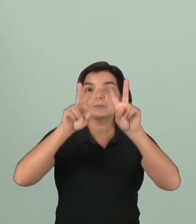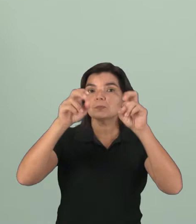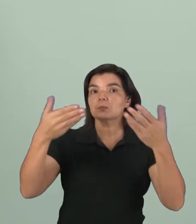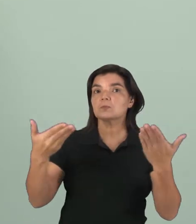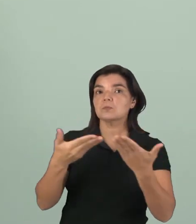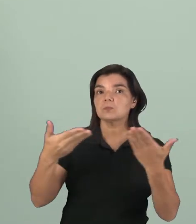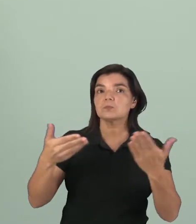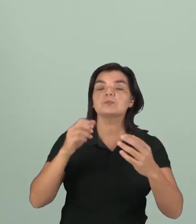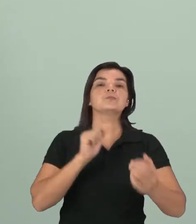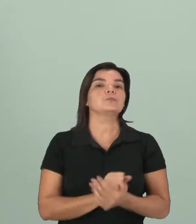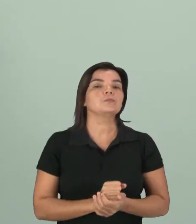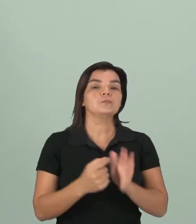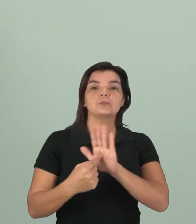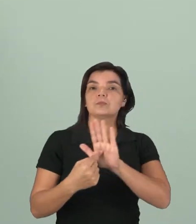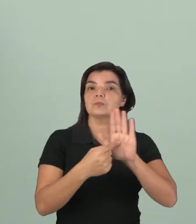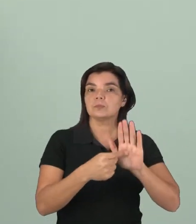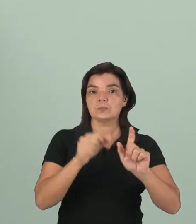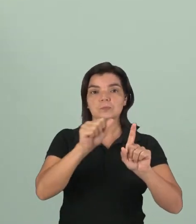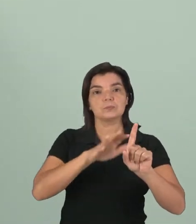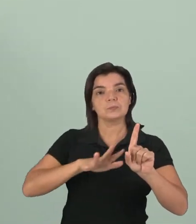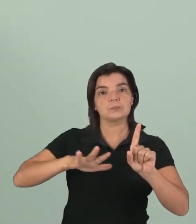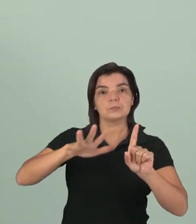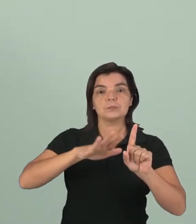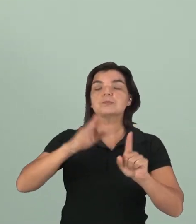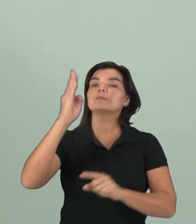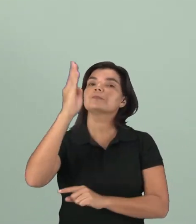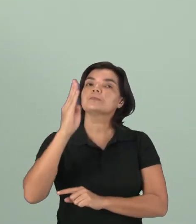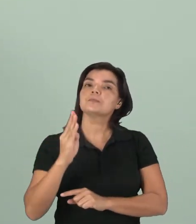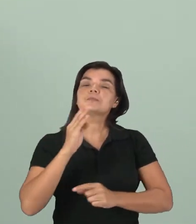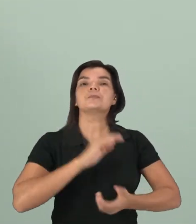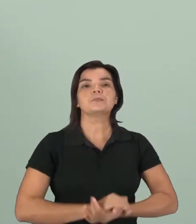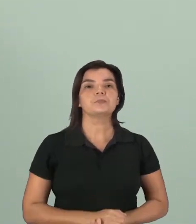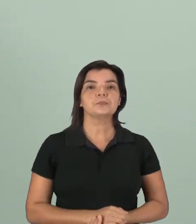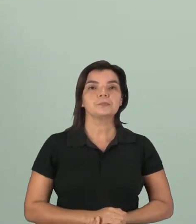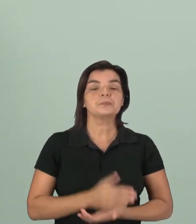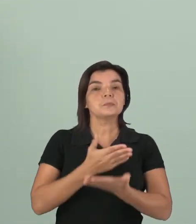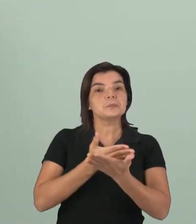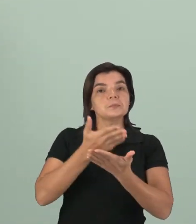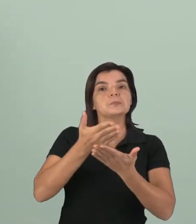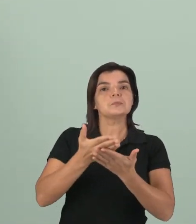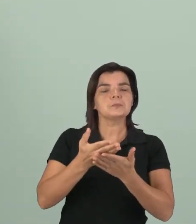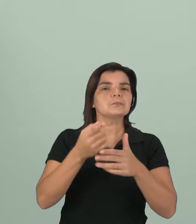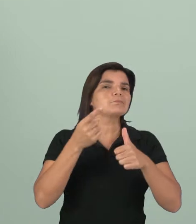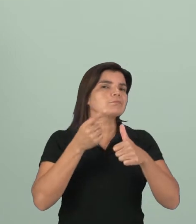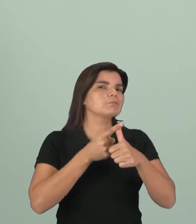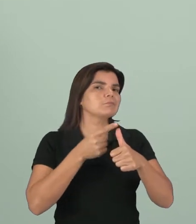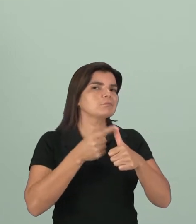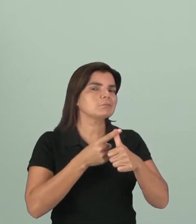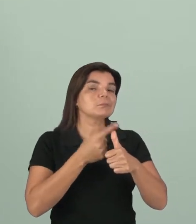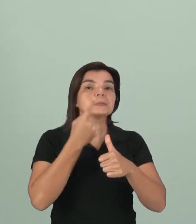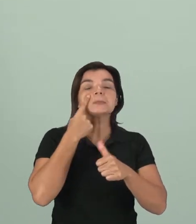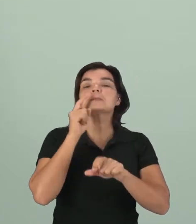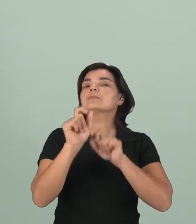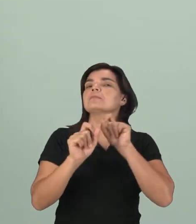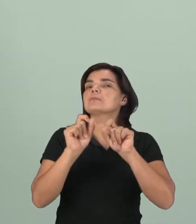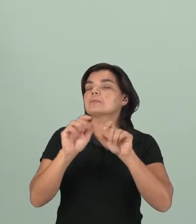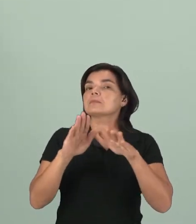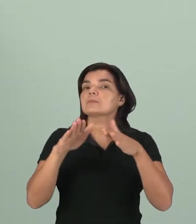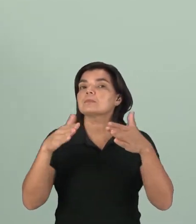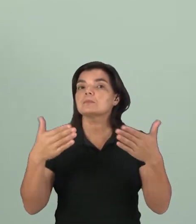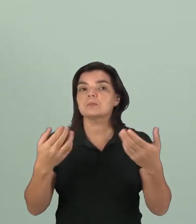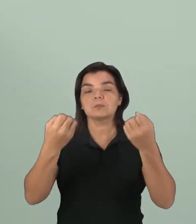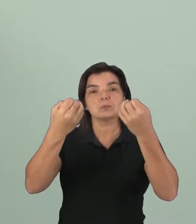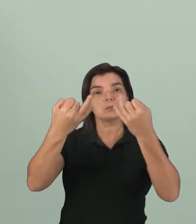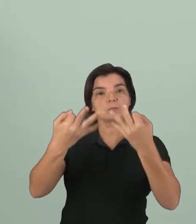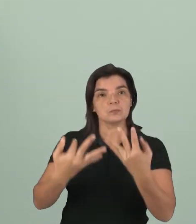de hoje é indicadores sociais no Brasil. Inicialmente, vamos primeiramente ver qual o